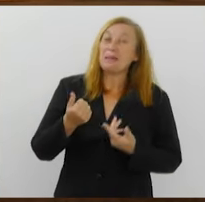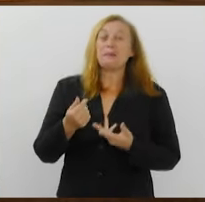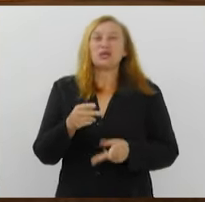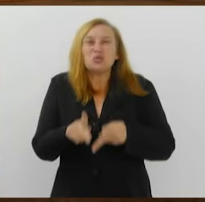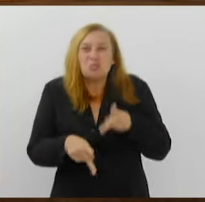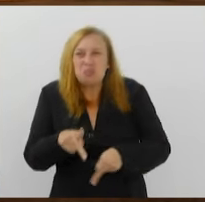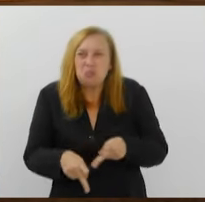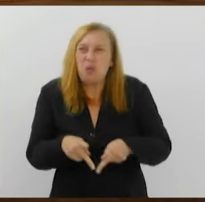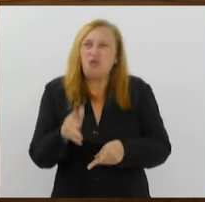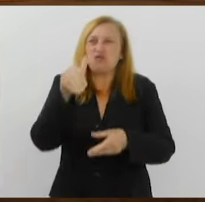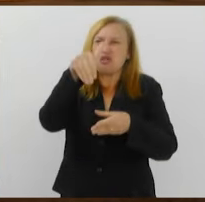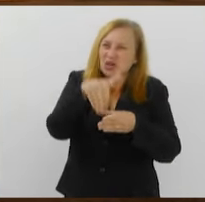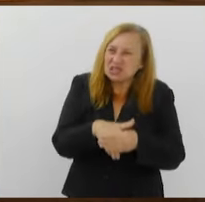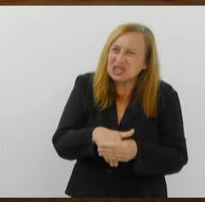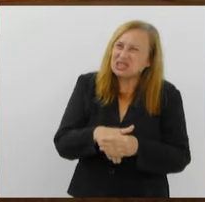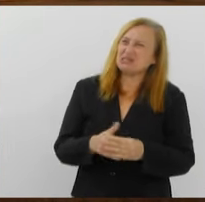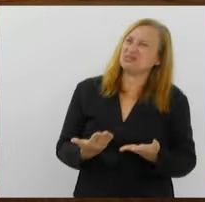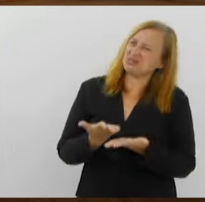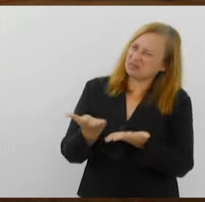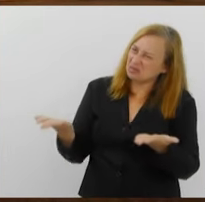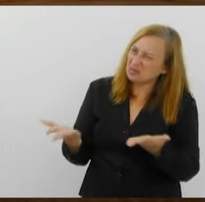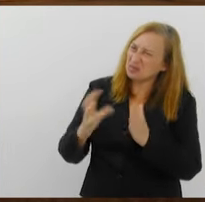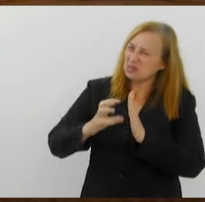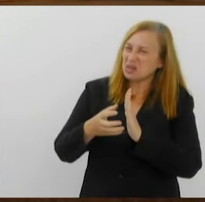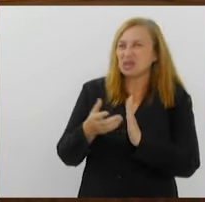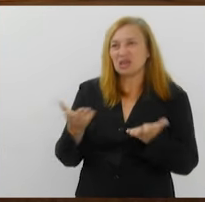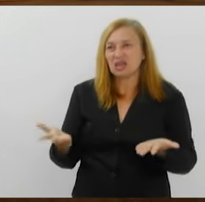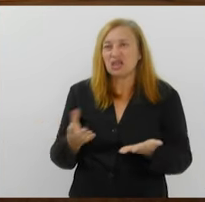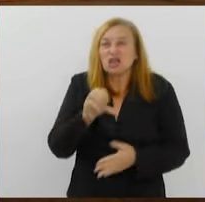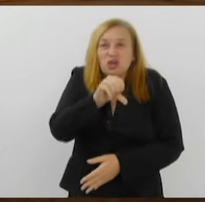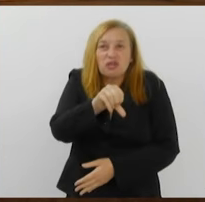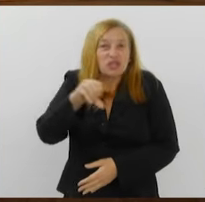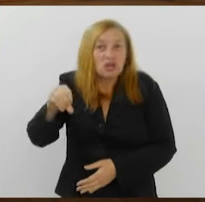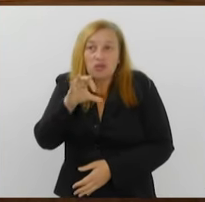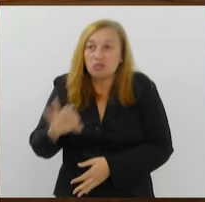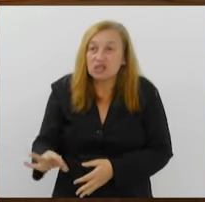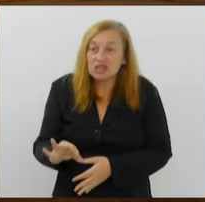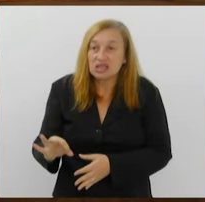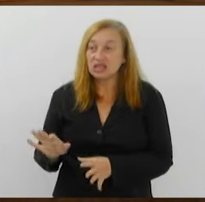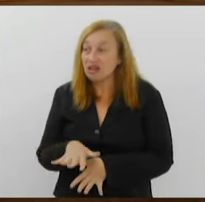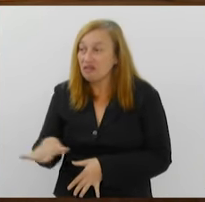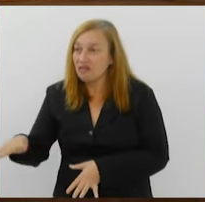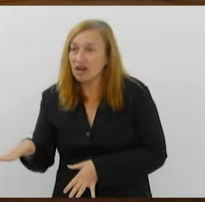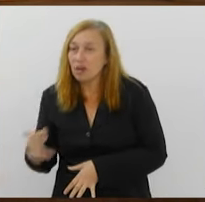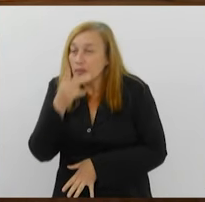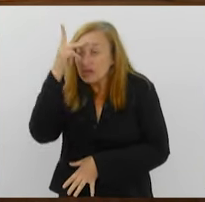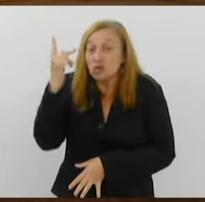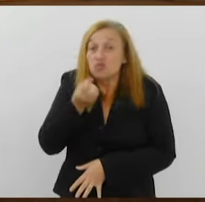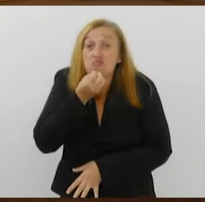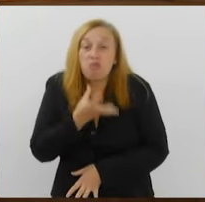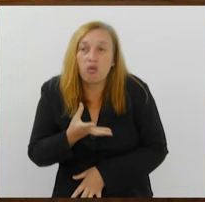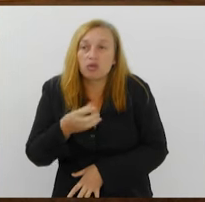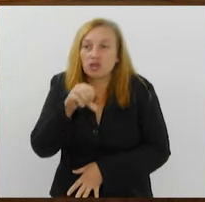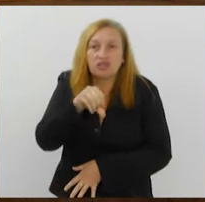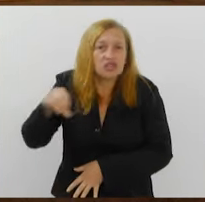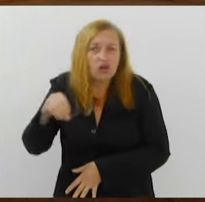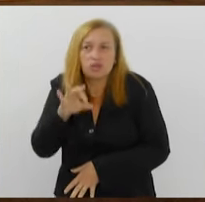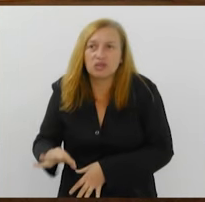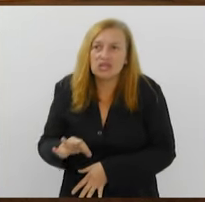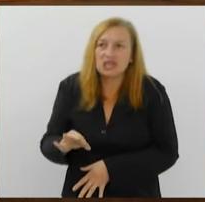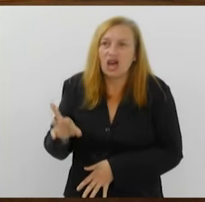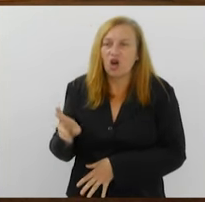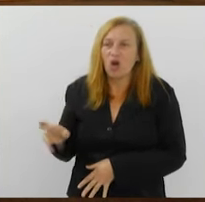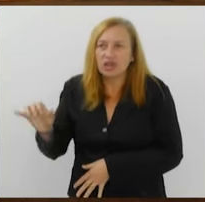bem votando nessa gente, cara. Porque 99% da comunidade, o deputado Pobel, são pessoas decentes. 99%. A Rocinha